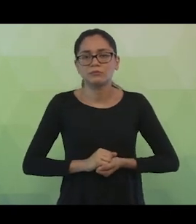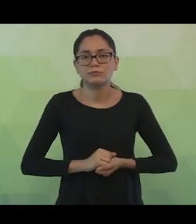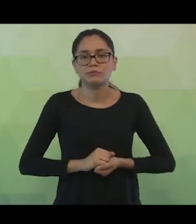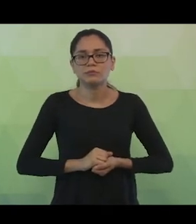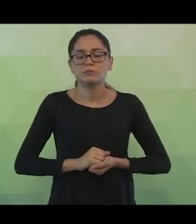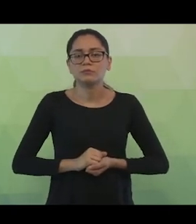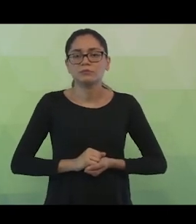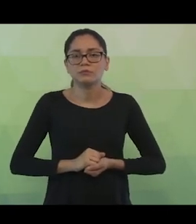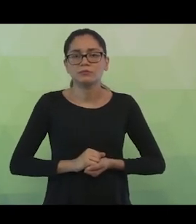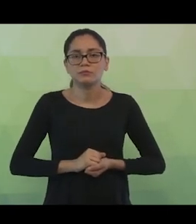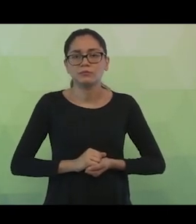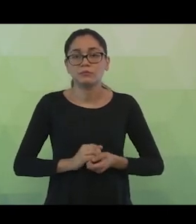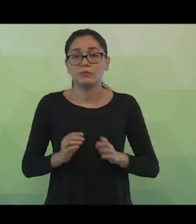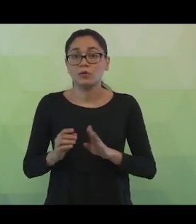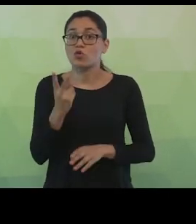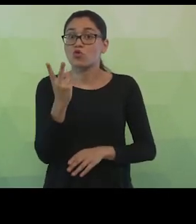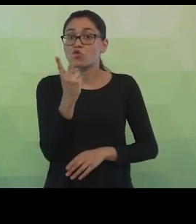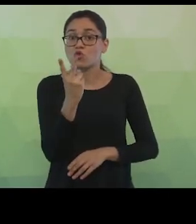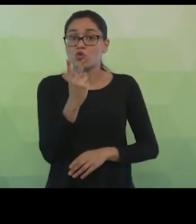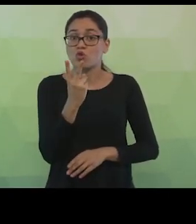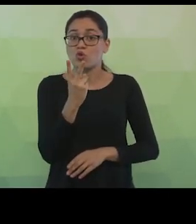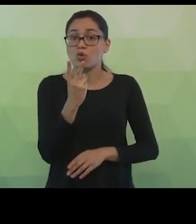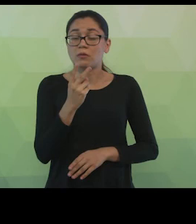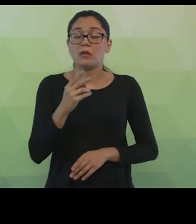vou dar dois espaços, então